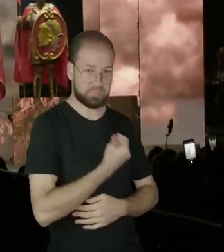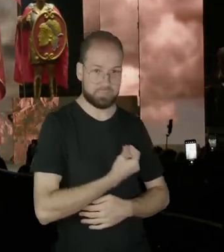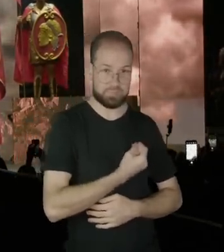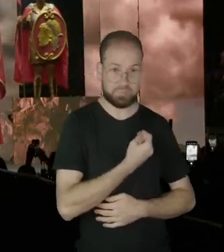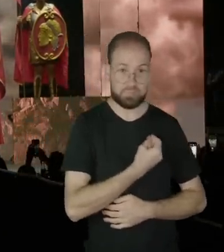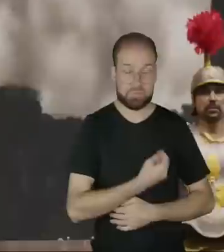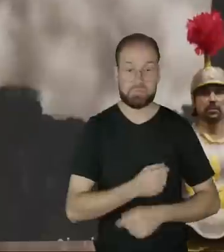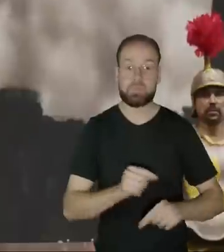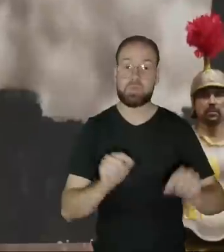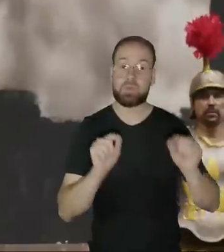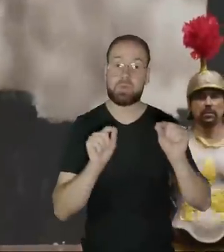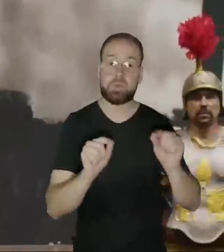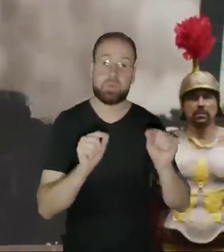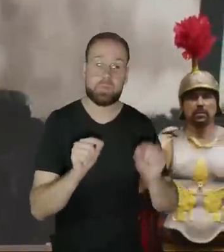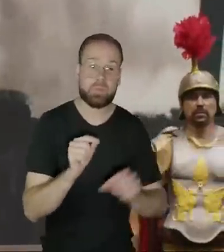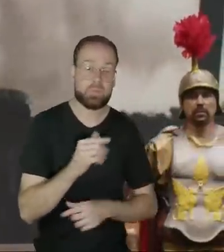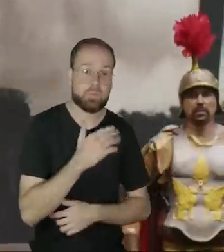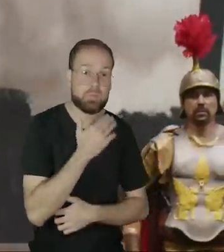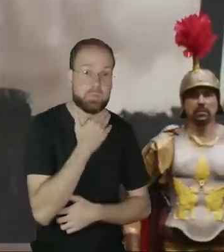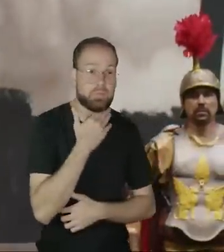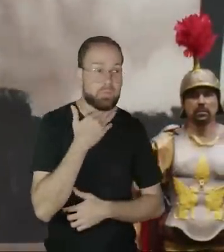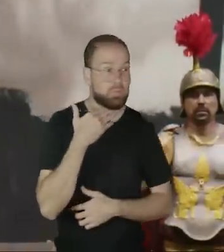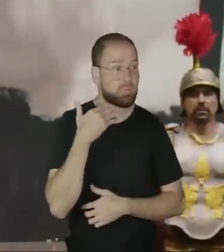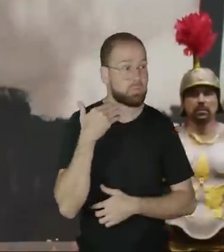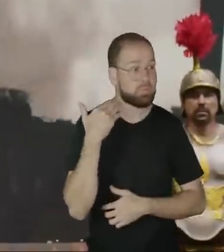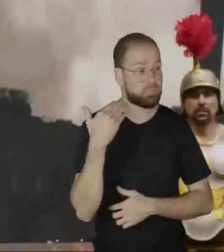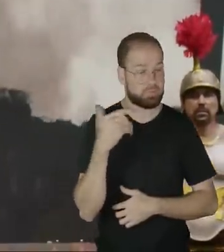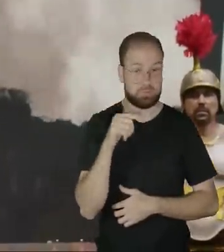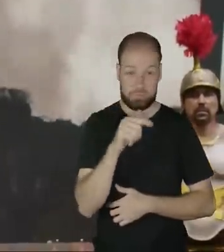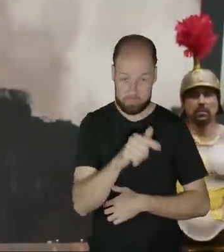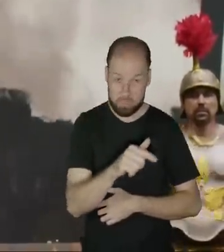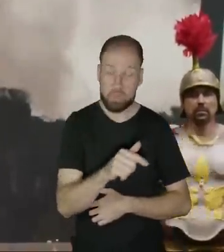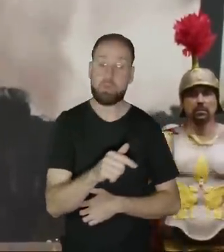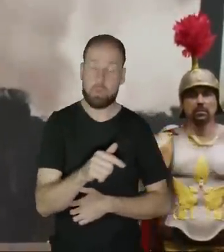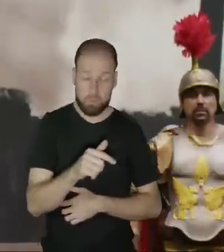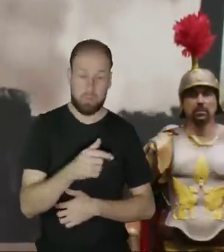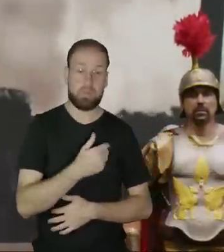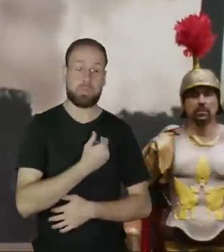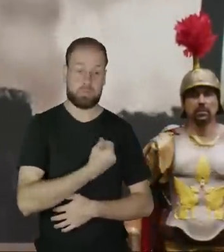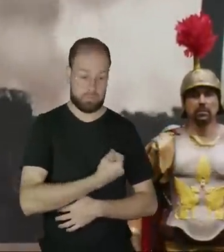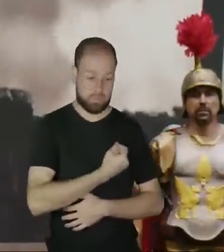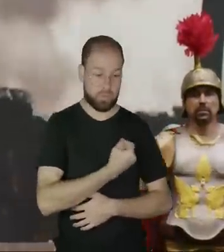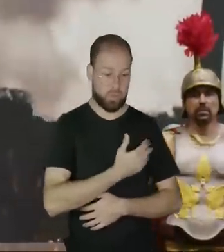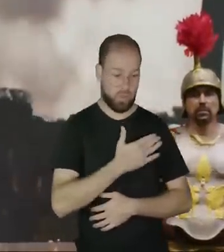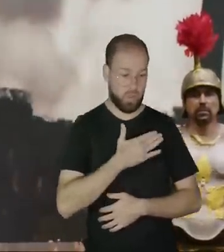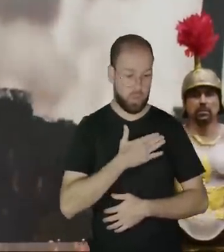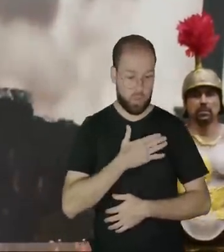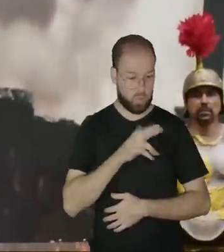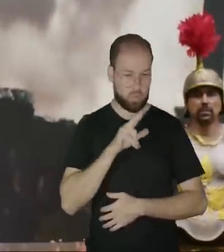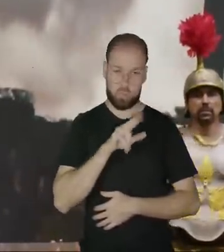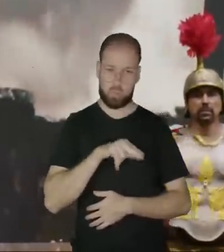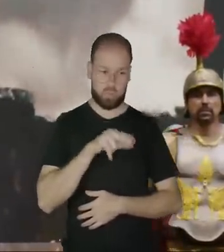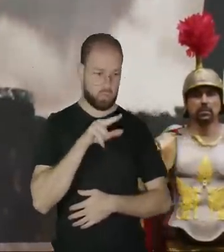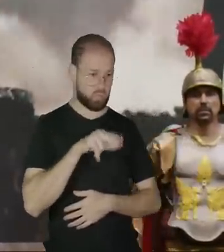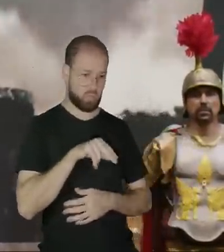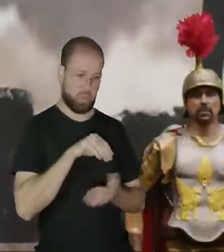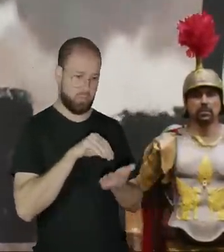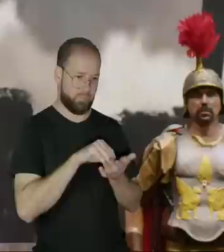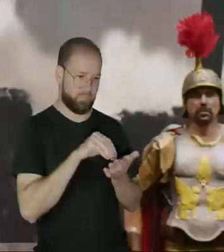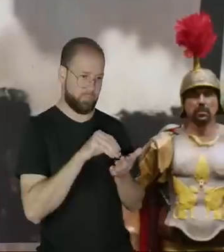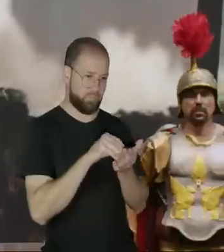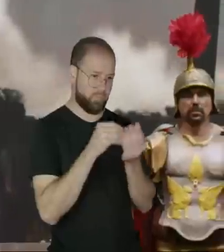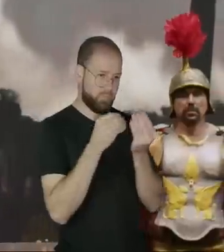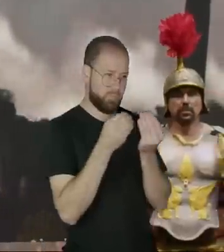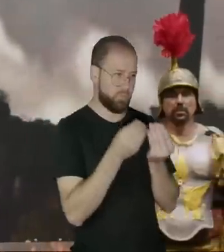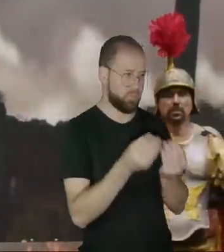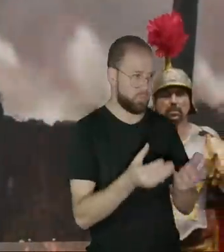porque a morte me entregaste, em que foi que eu te faltei?